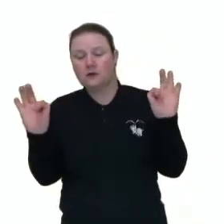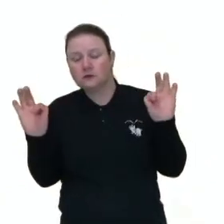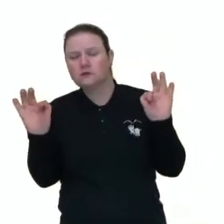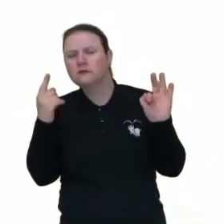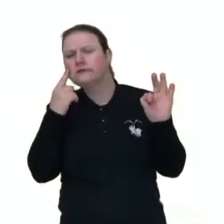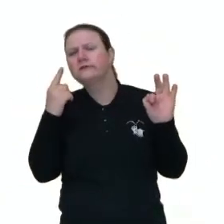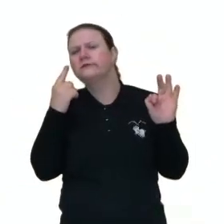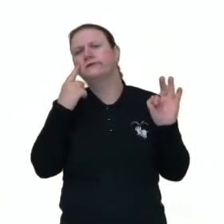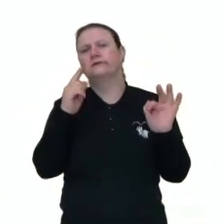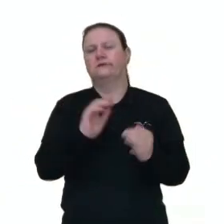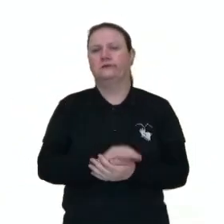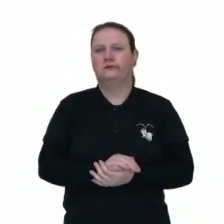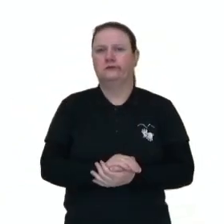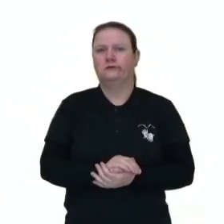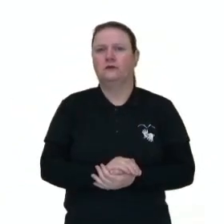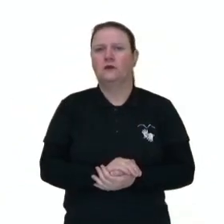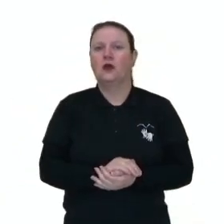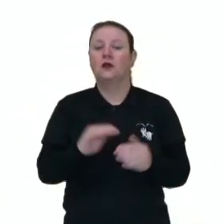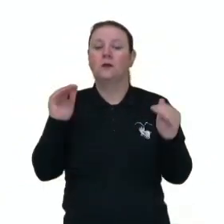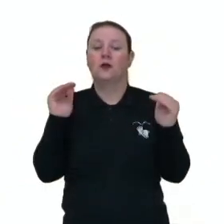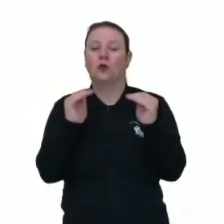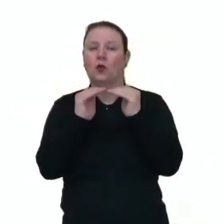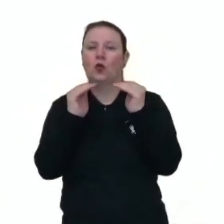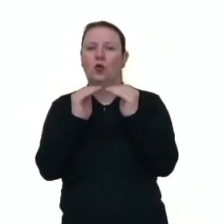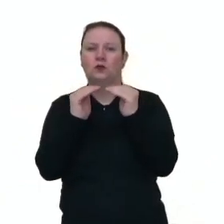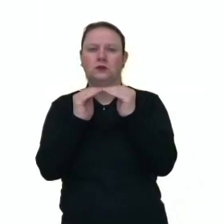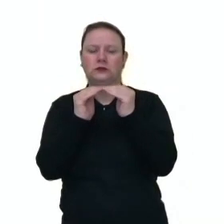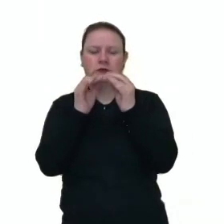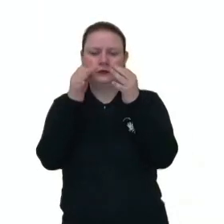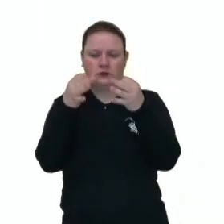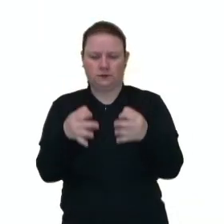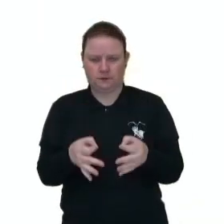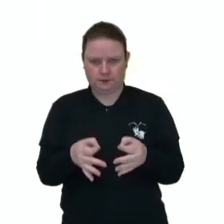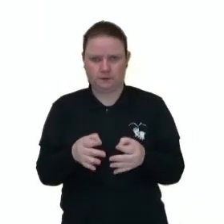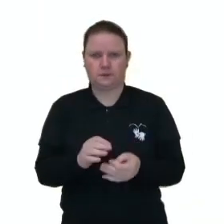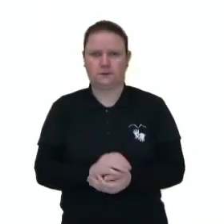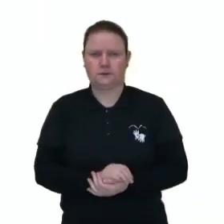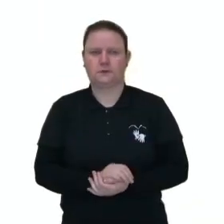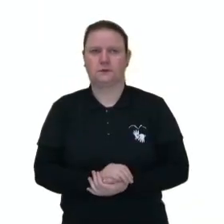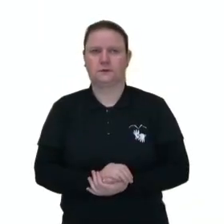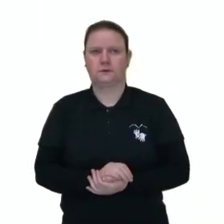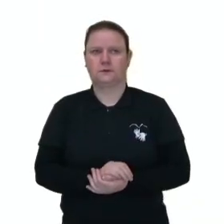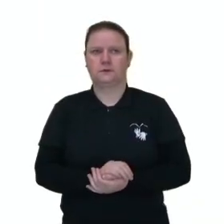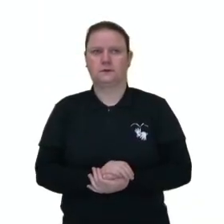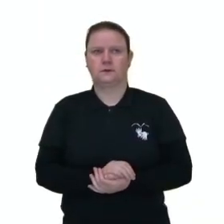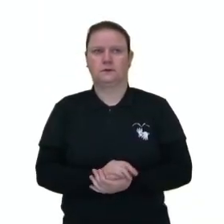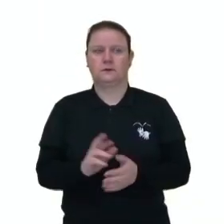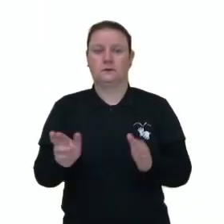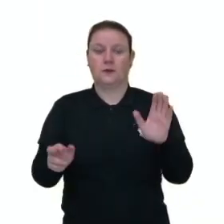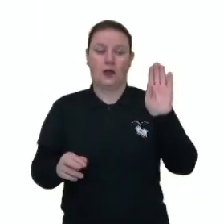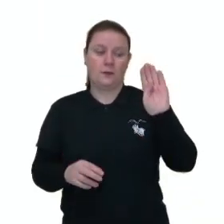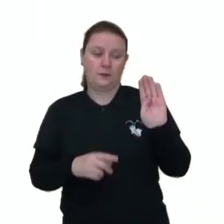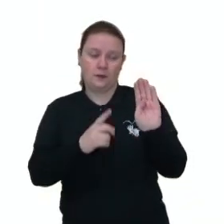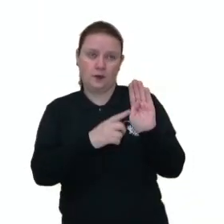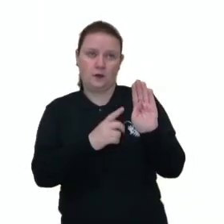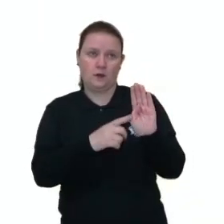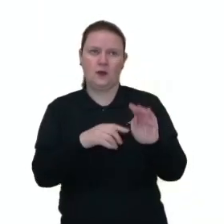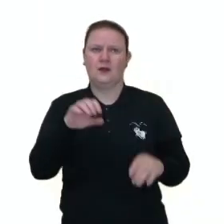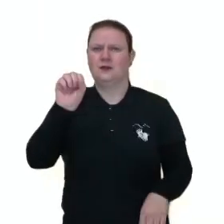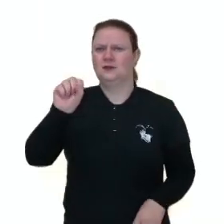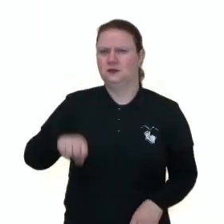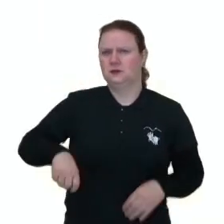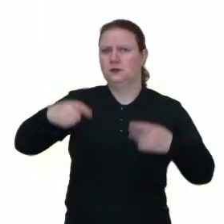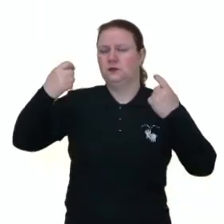para, né, a concordância ficar adequada, certo? E a resposta da B era que sim, né?